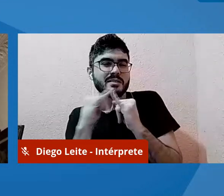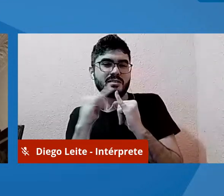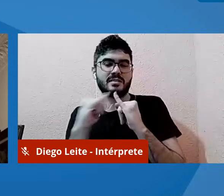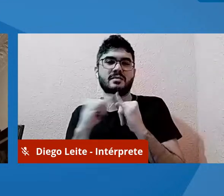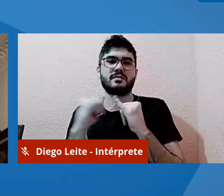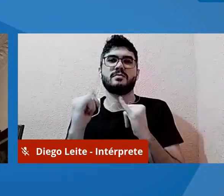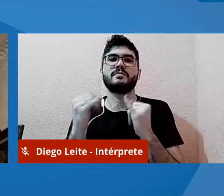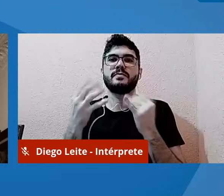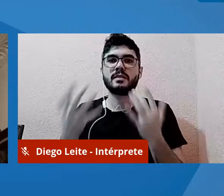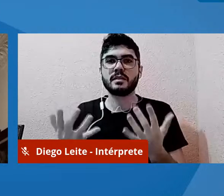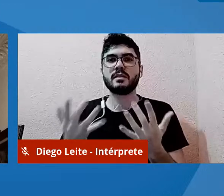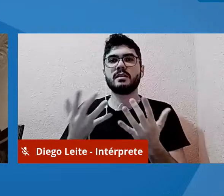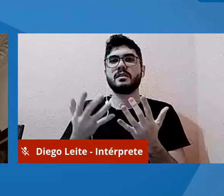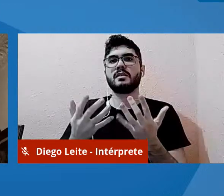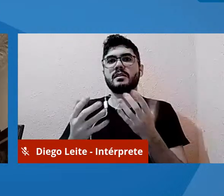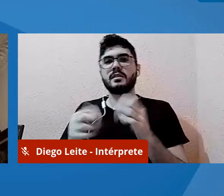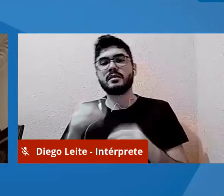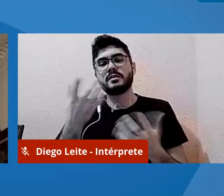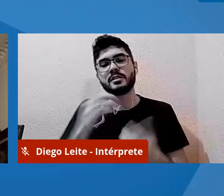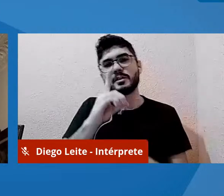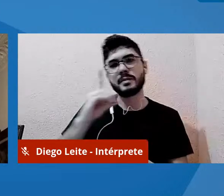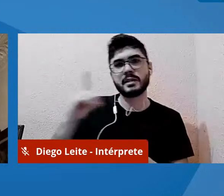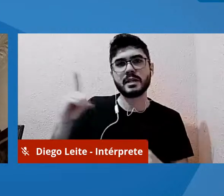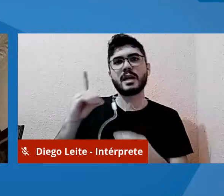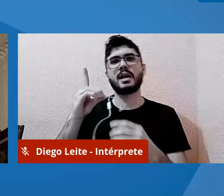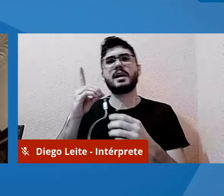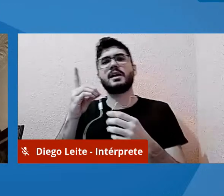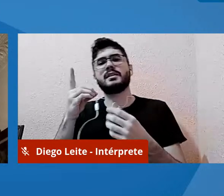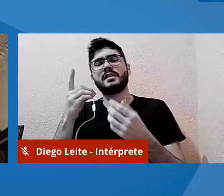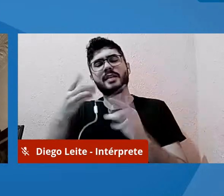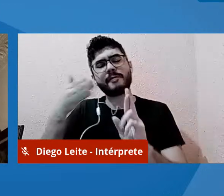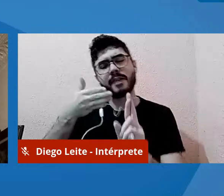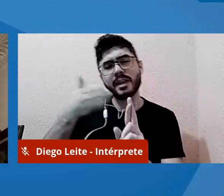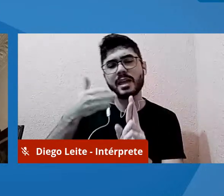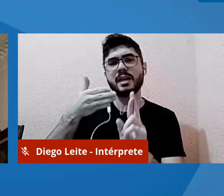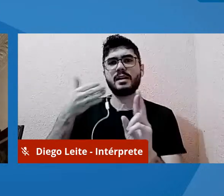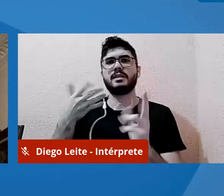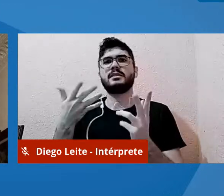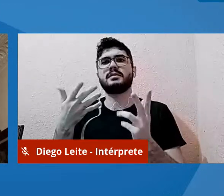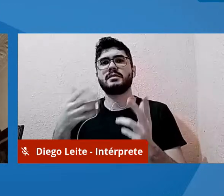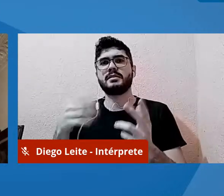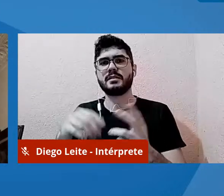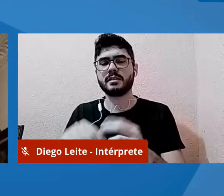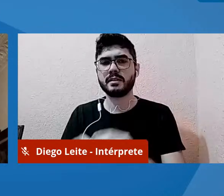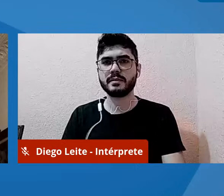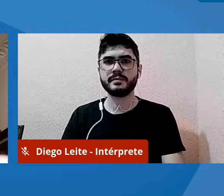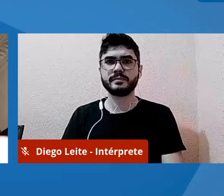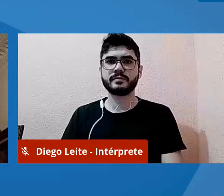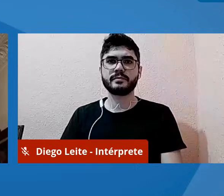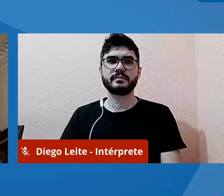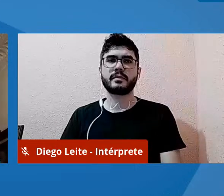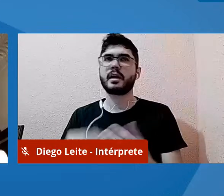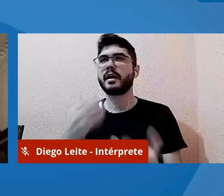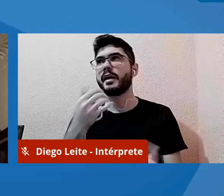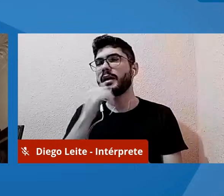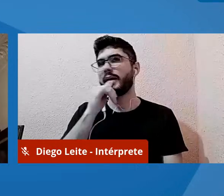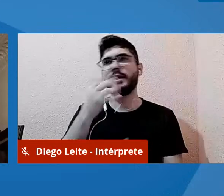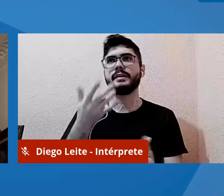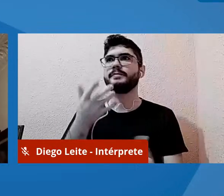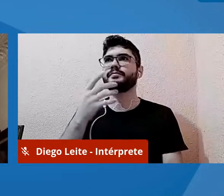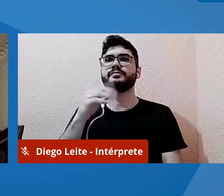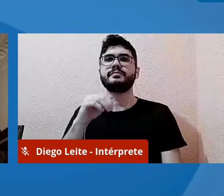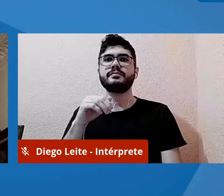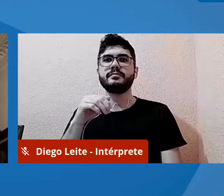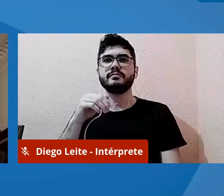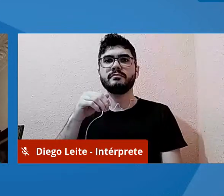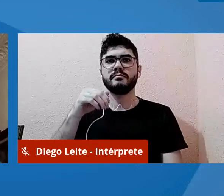orientação de extrema-direita, reacionária, digamos, o autoritarismo, o culto